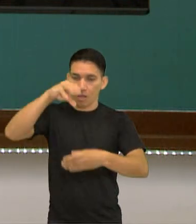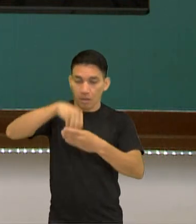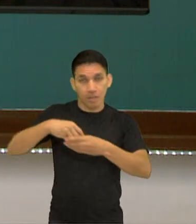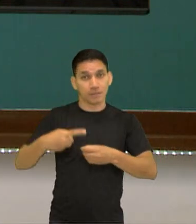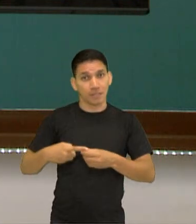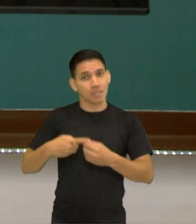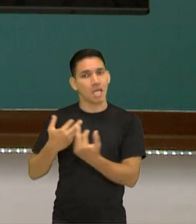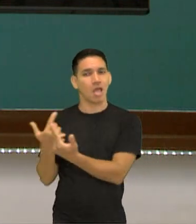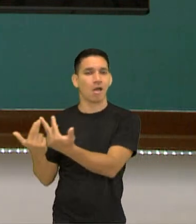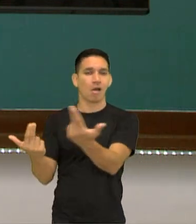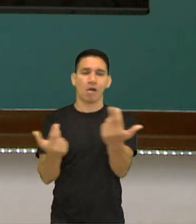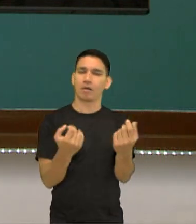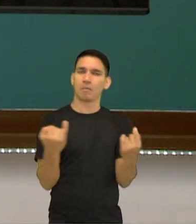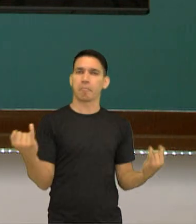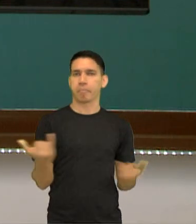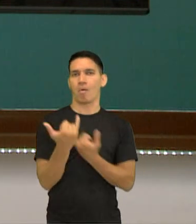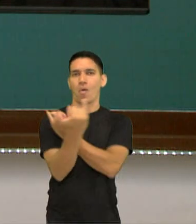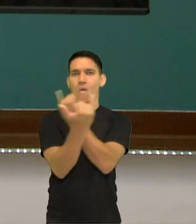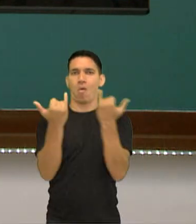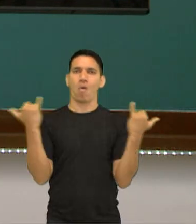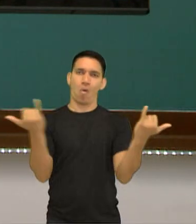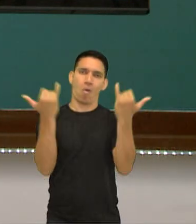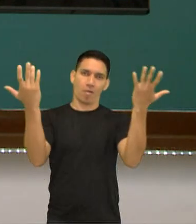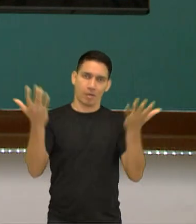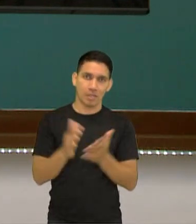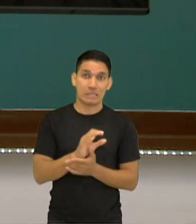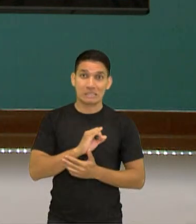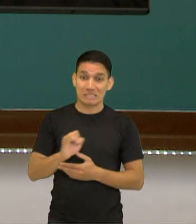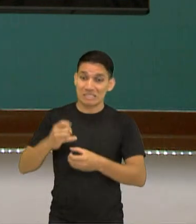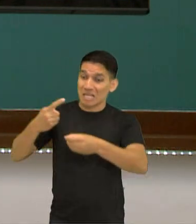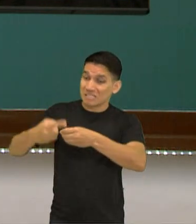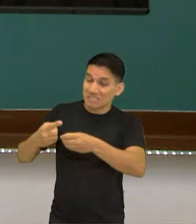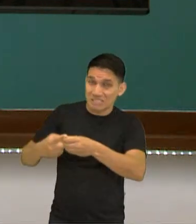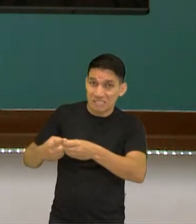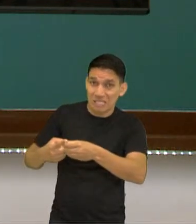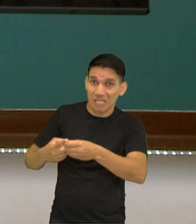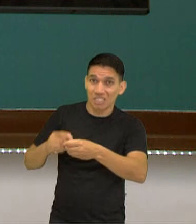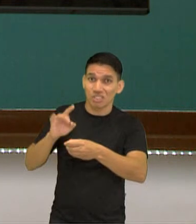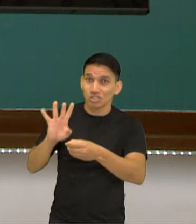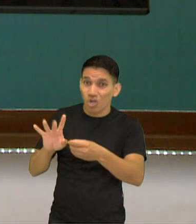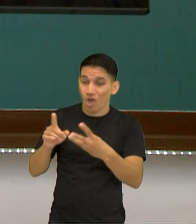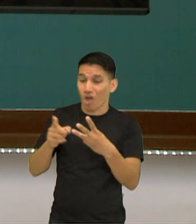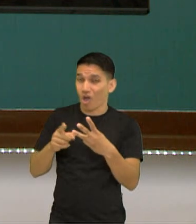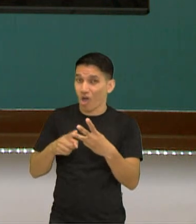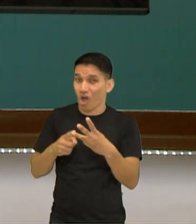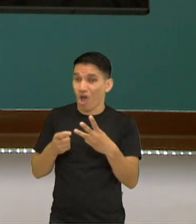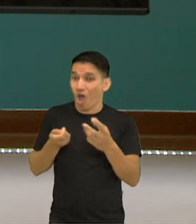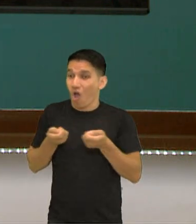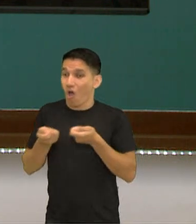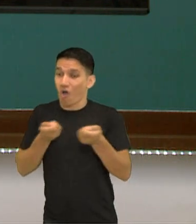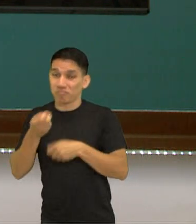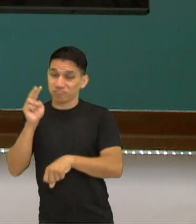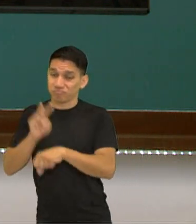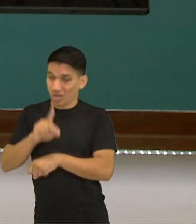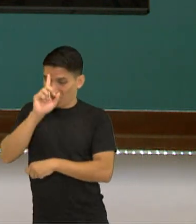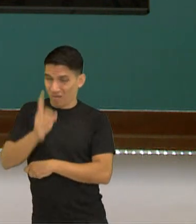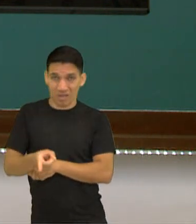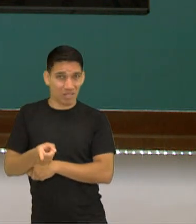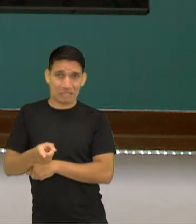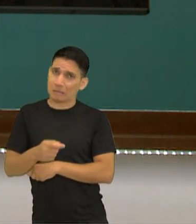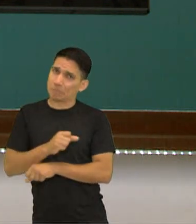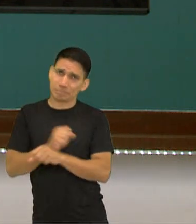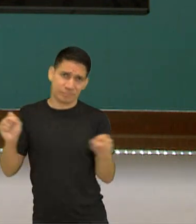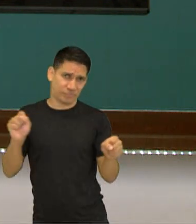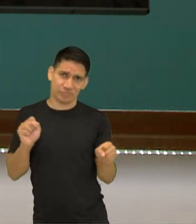igualmente importantes. Uma cidade não funciona bem se ela tiver só governantes, se não tiver ninguém para cuidar da cidade, ela pode